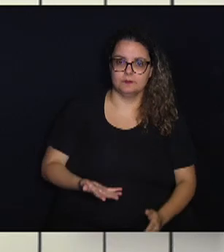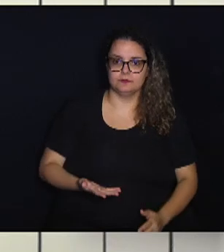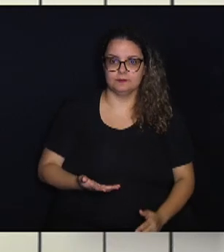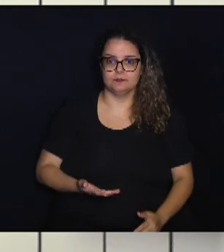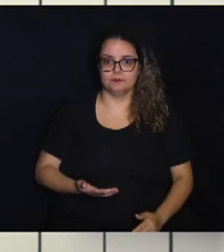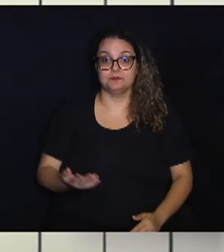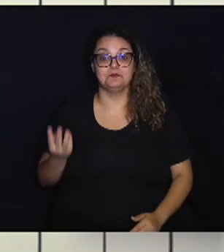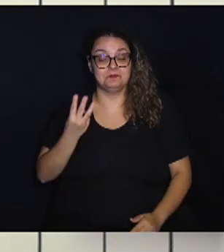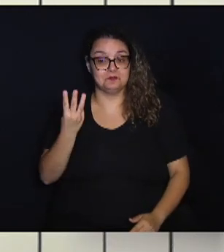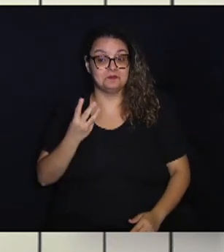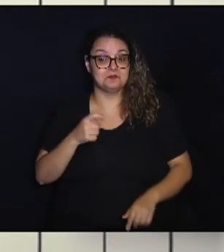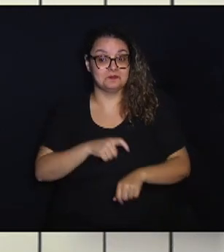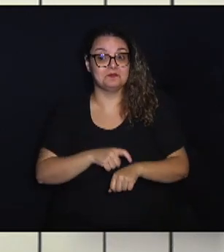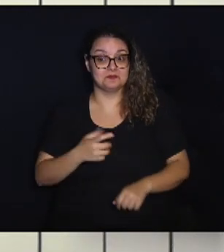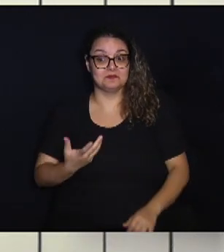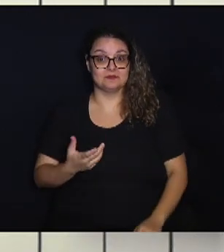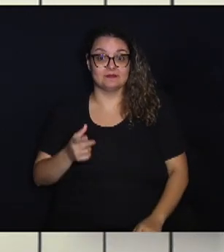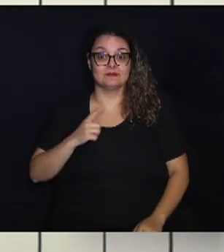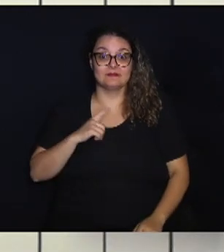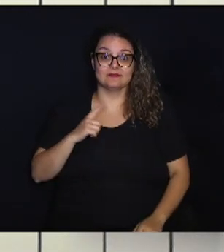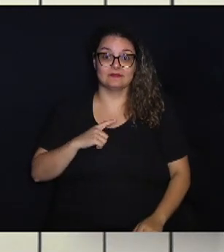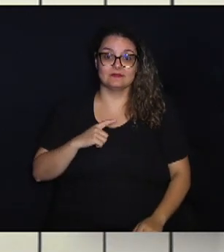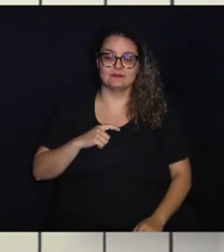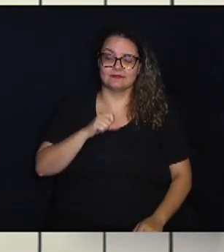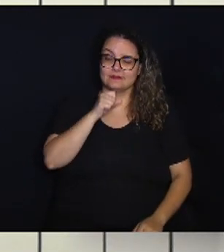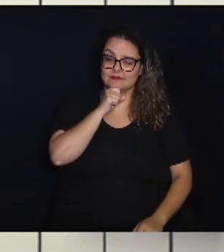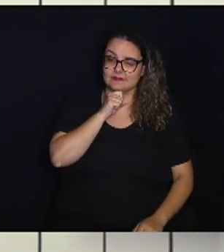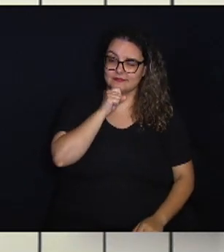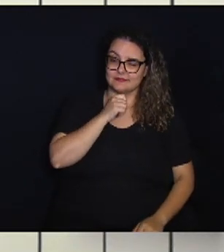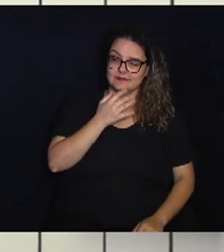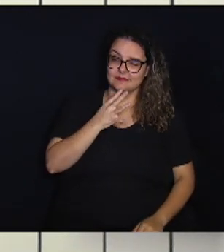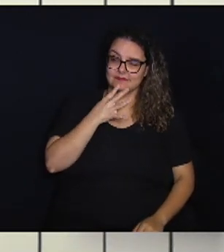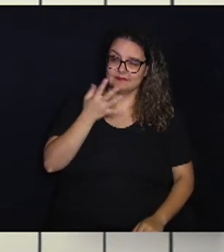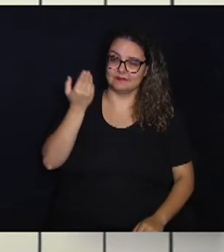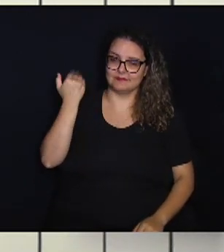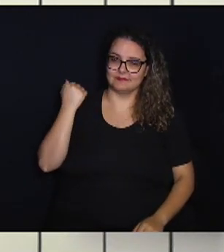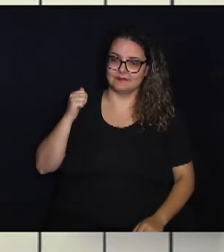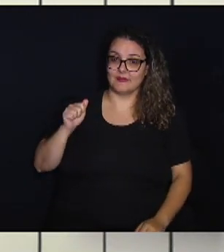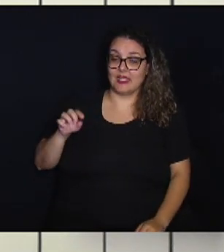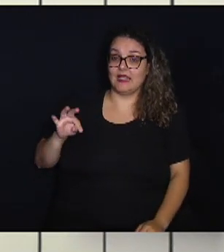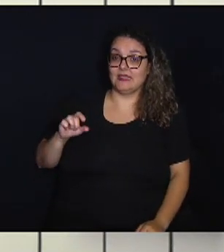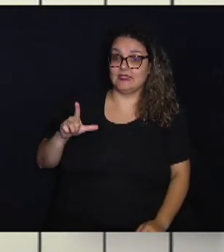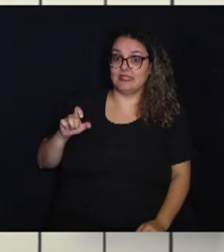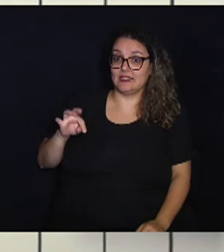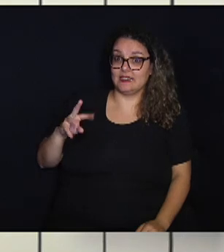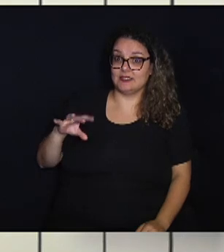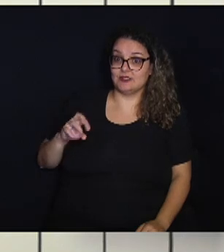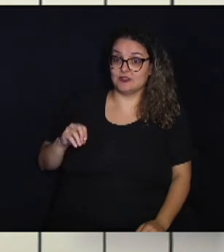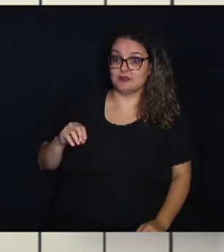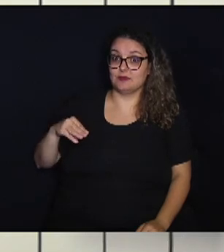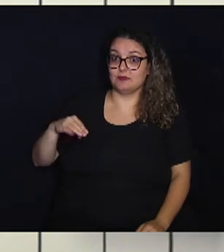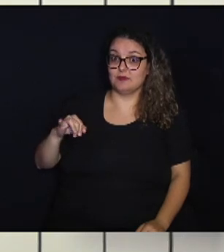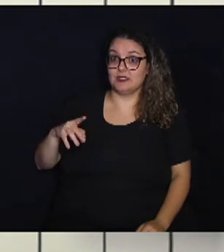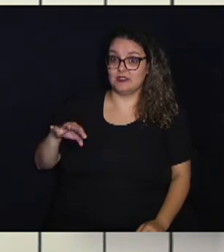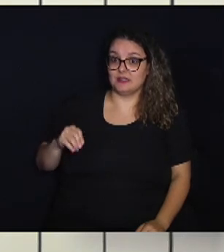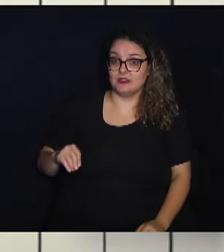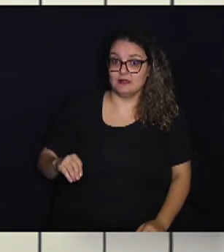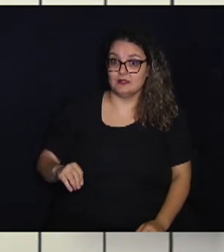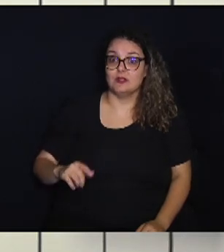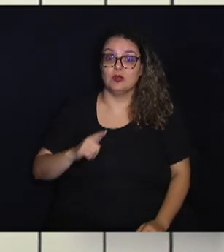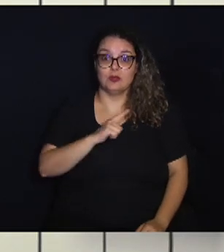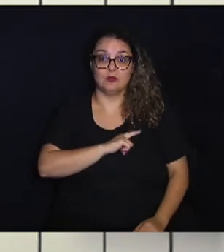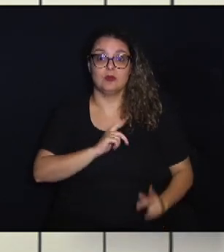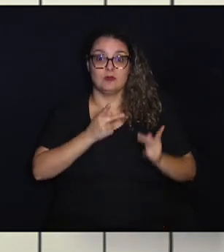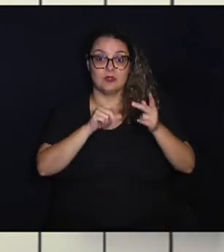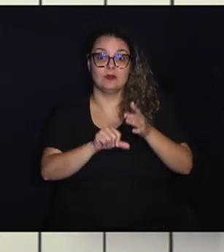na terceira fase e tem um velho conhecido pela frente. É o Atlético Mineiro, adversário que o Bugre já venceu lá na